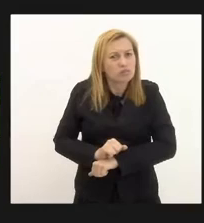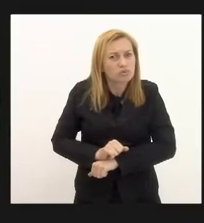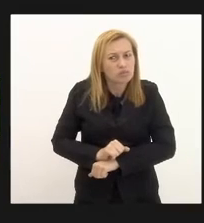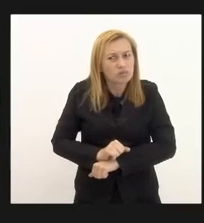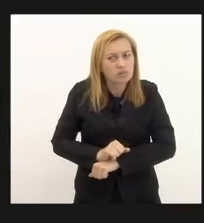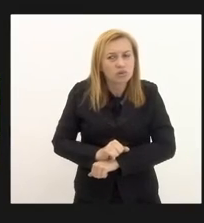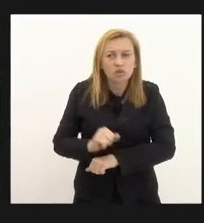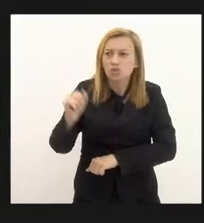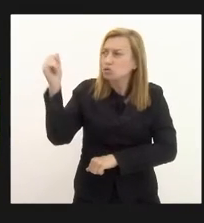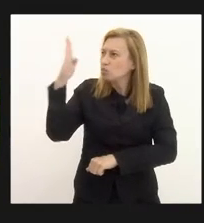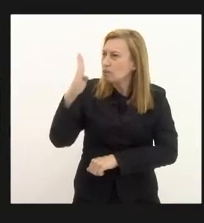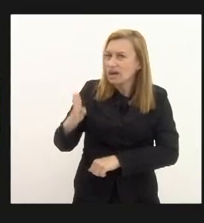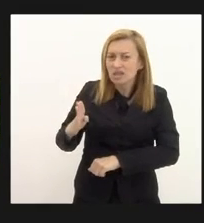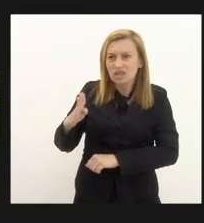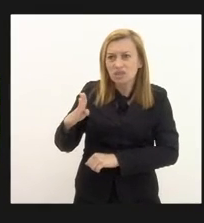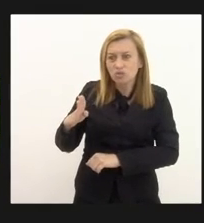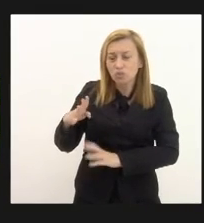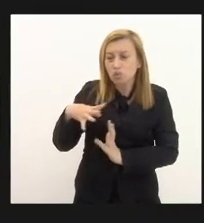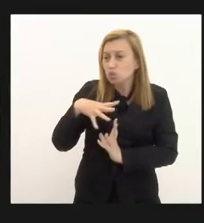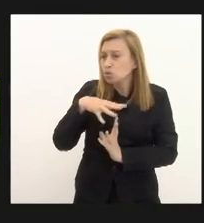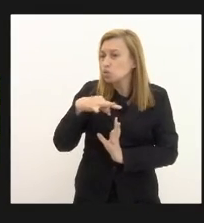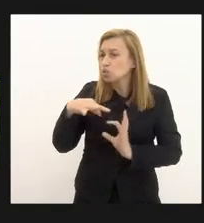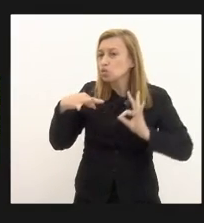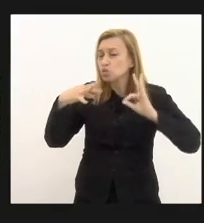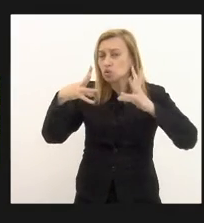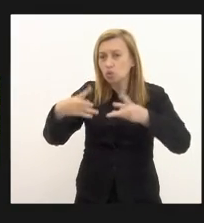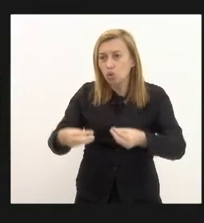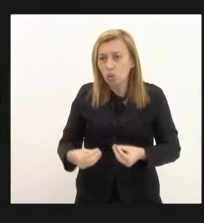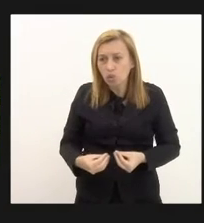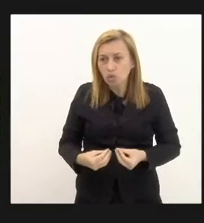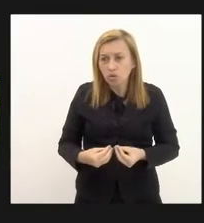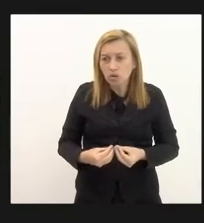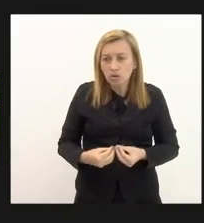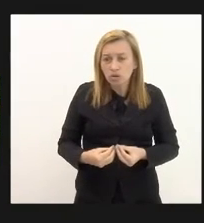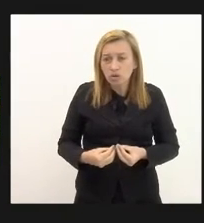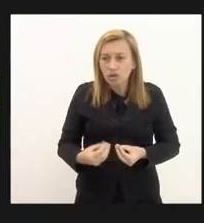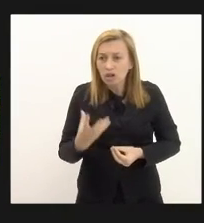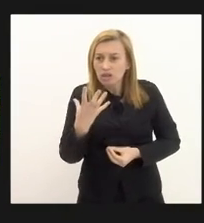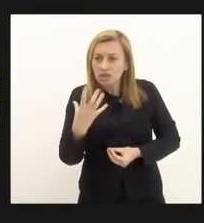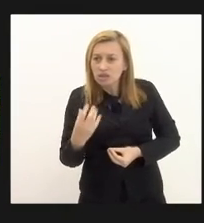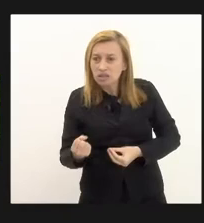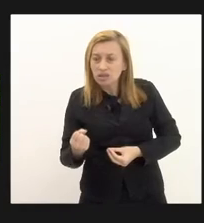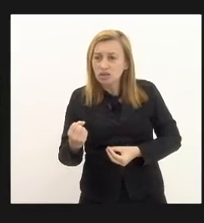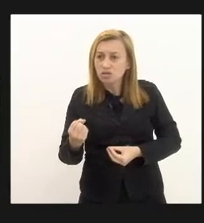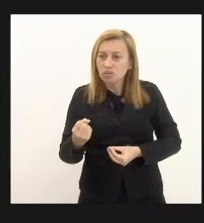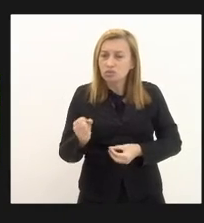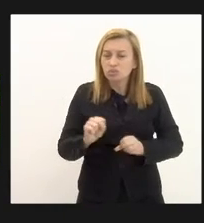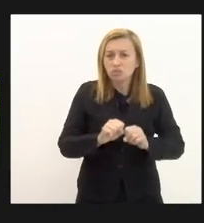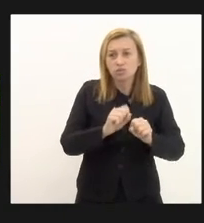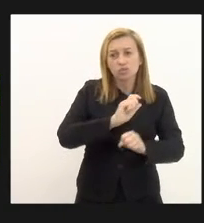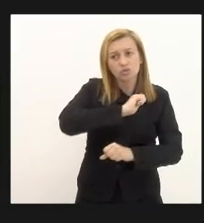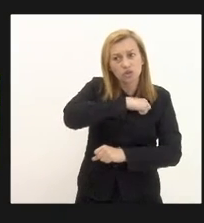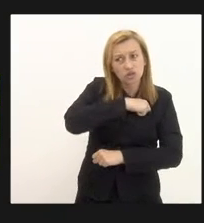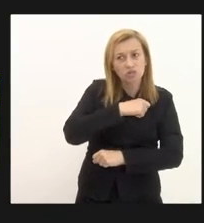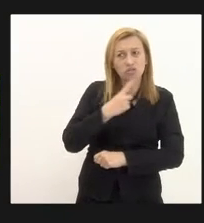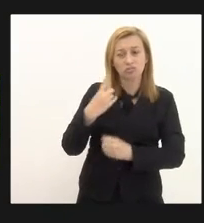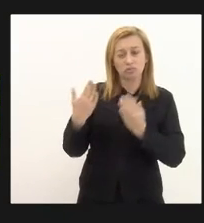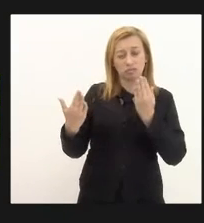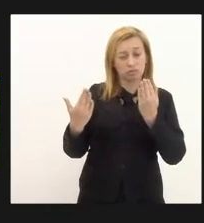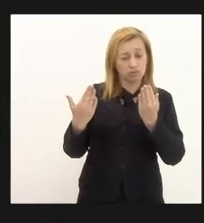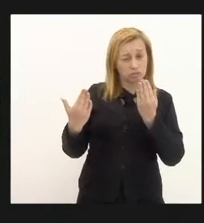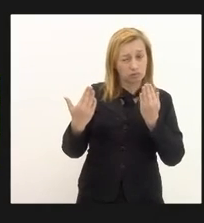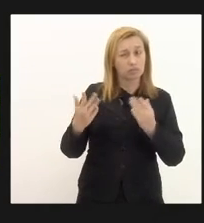no Brasil inteiro se está abrindo e nós suspeitamos disso